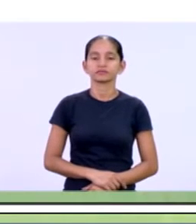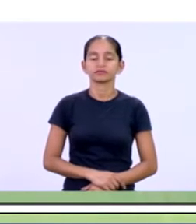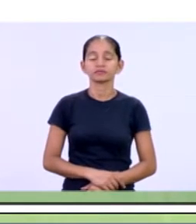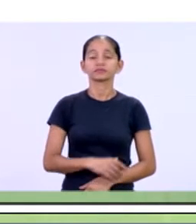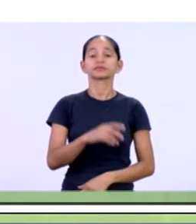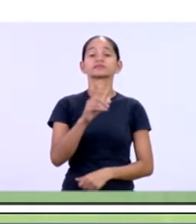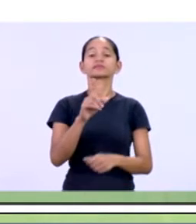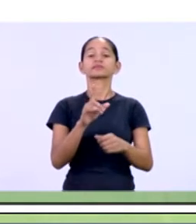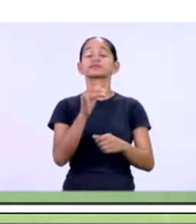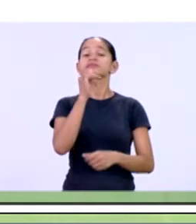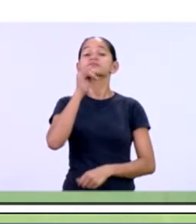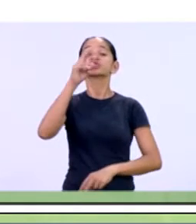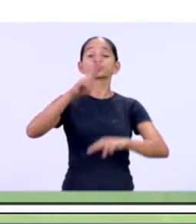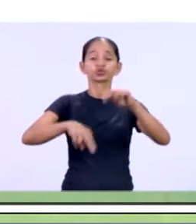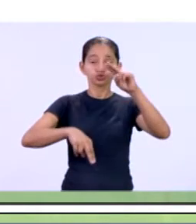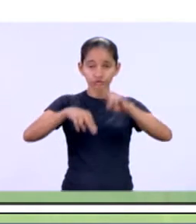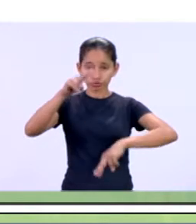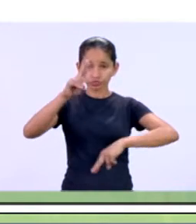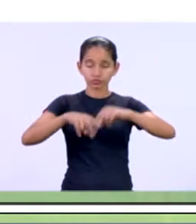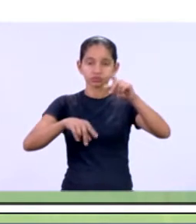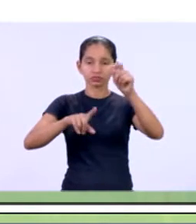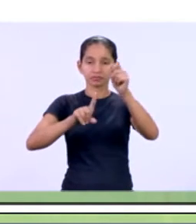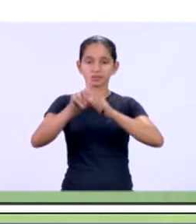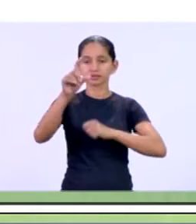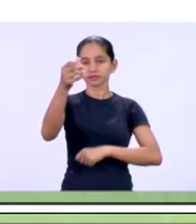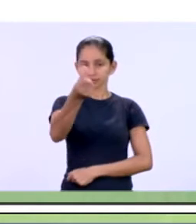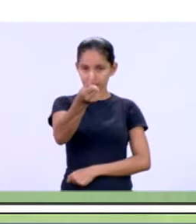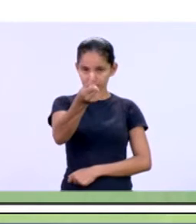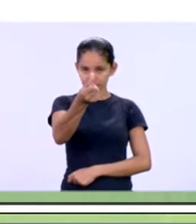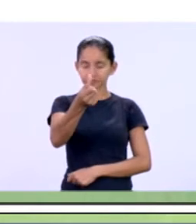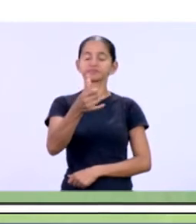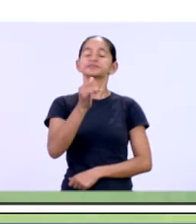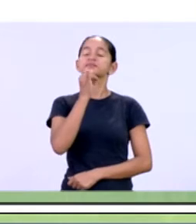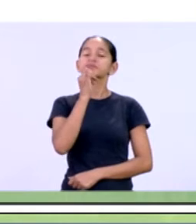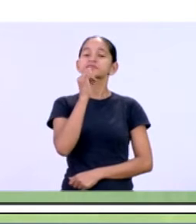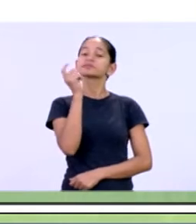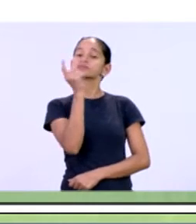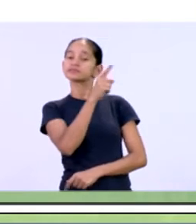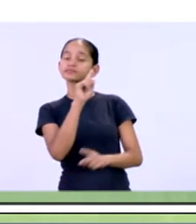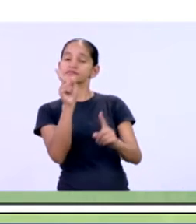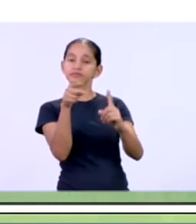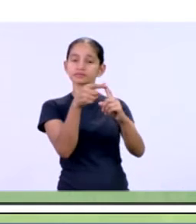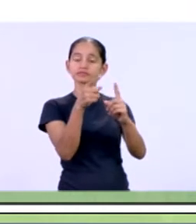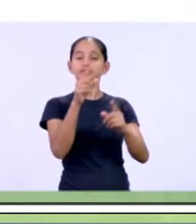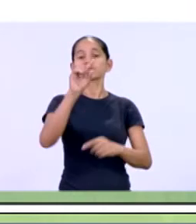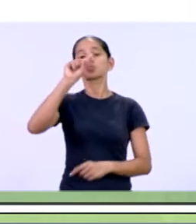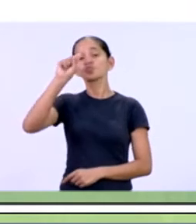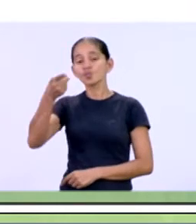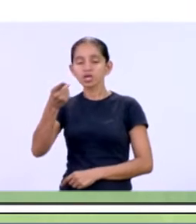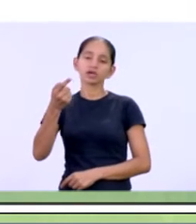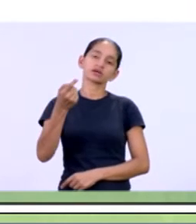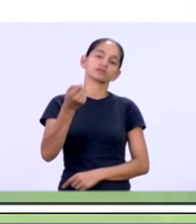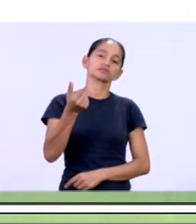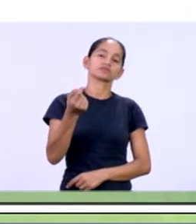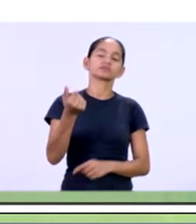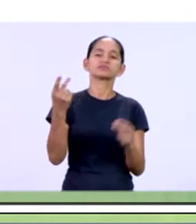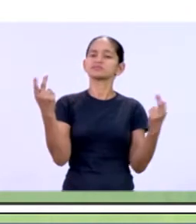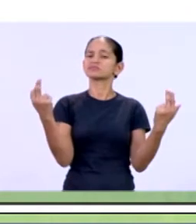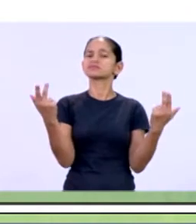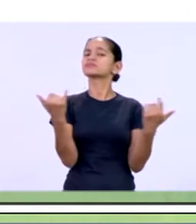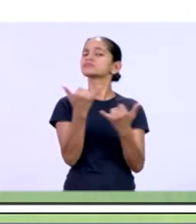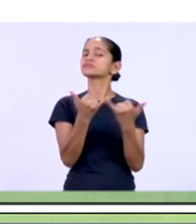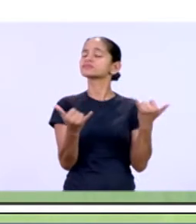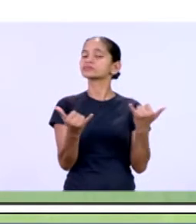Mês 5, mês junho, mesma coisa, mesmo faturamento. Chego no valor, cheguei a 1.215.300. Entre isto,